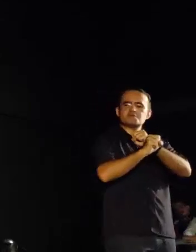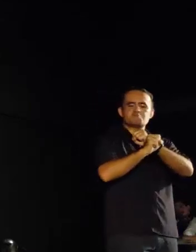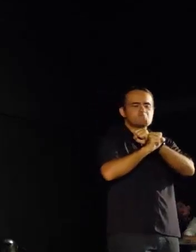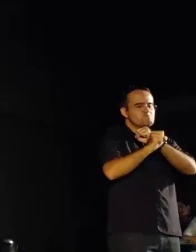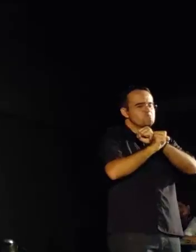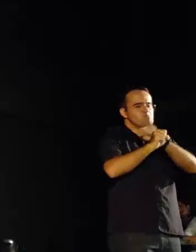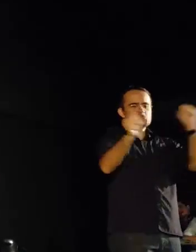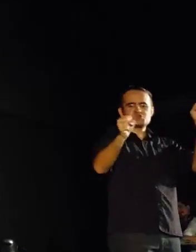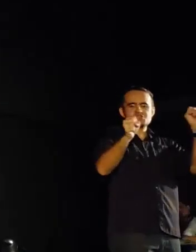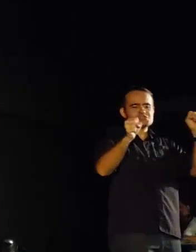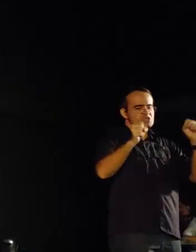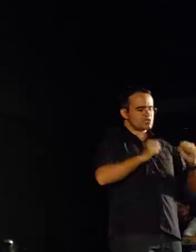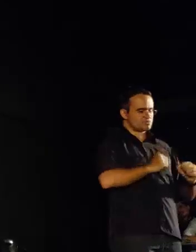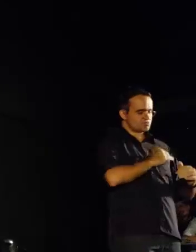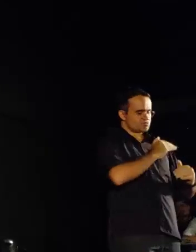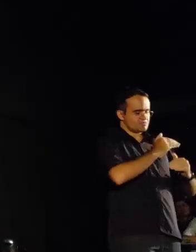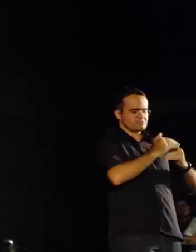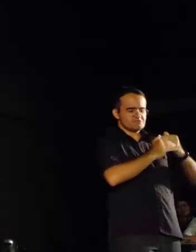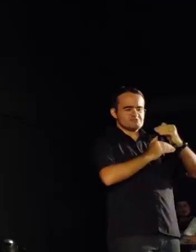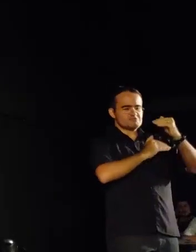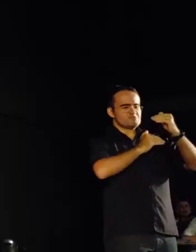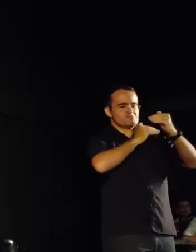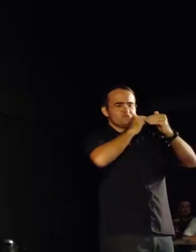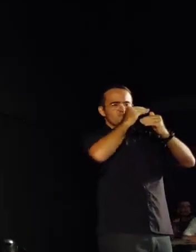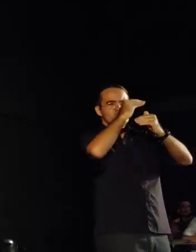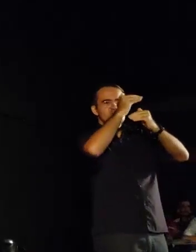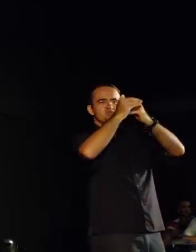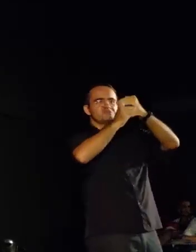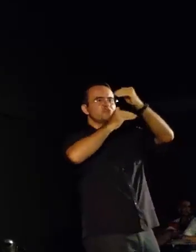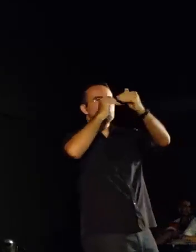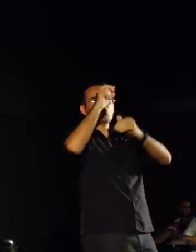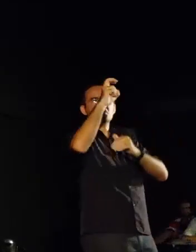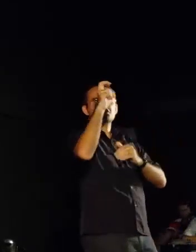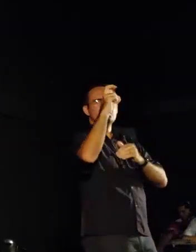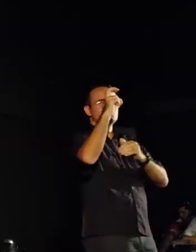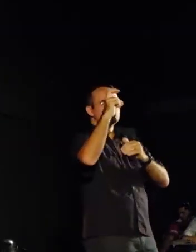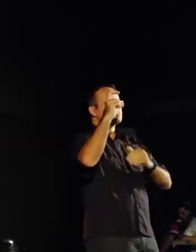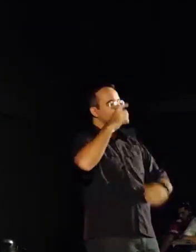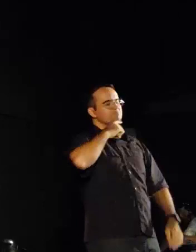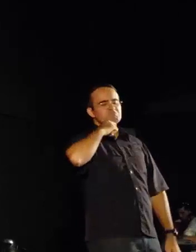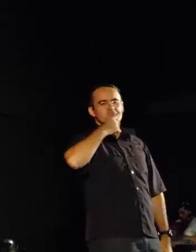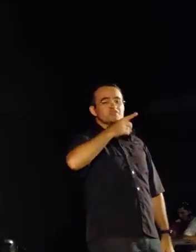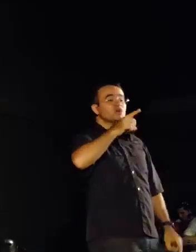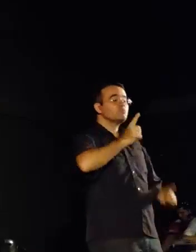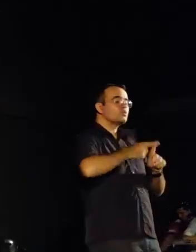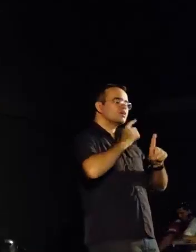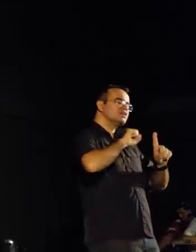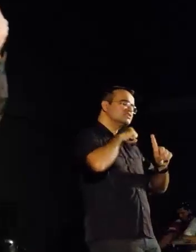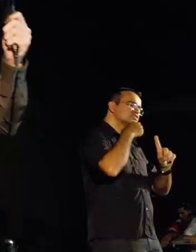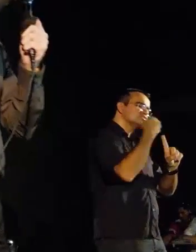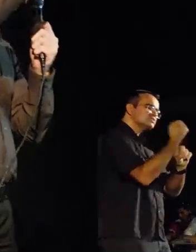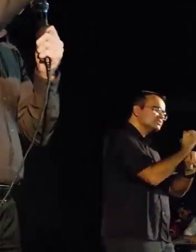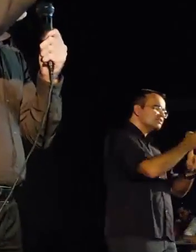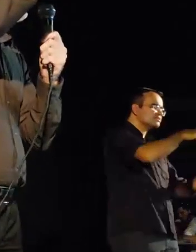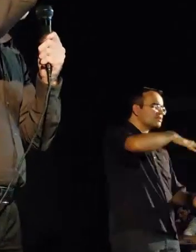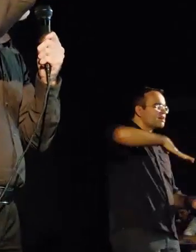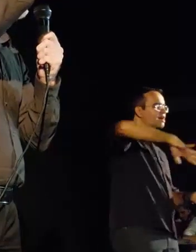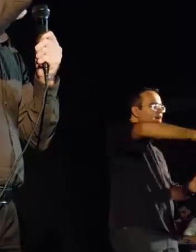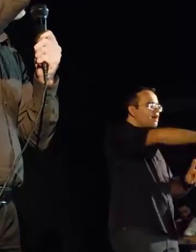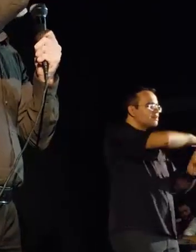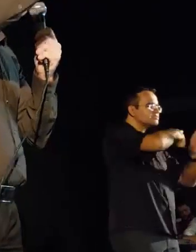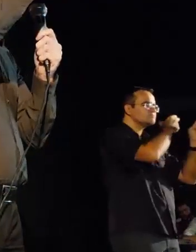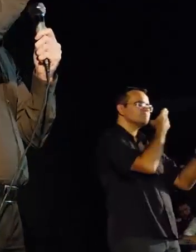não iria se realizar. Você está percebendo? Você está falando com uma população que teve uma frustração, que se imaginou num